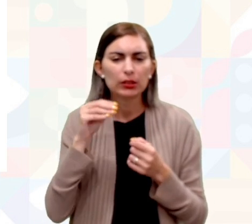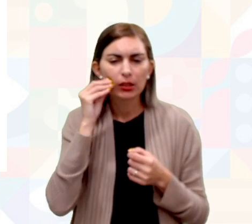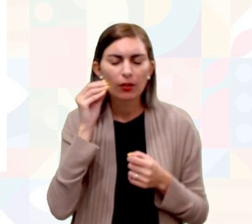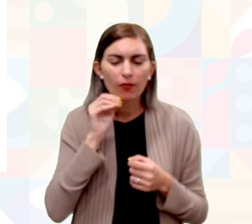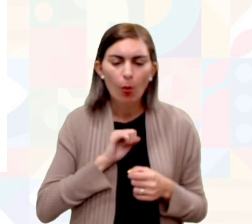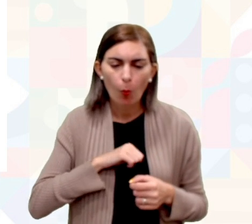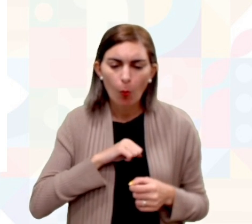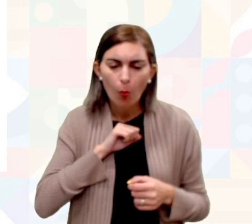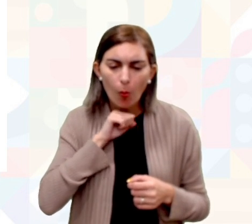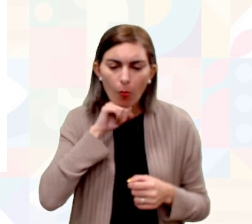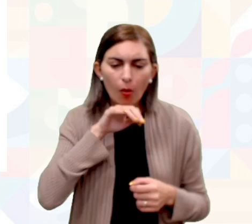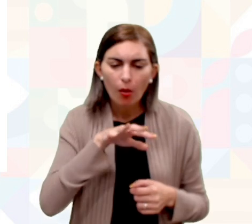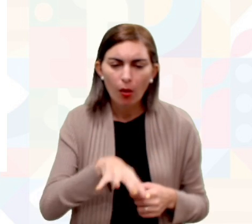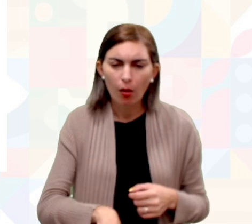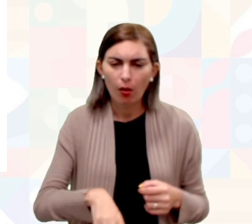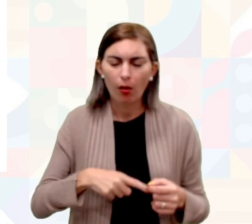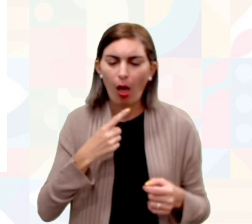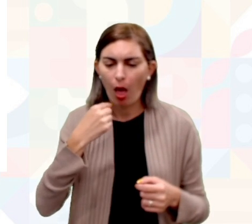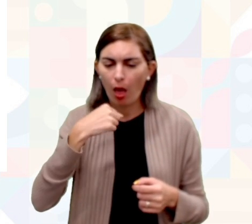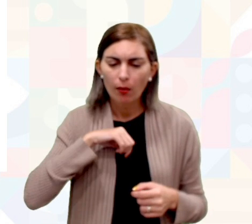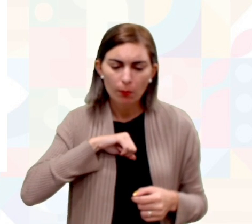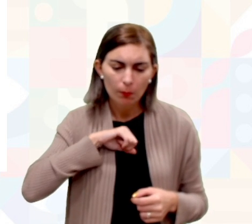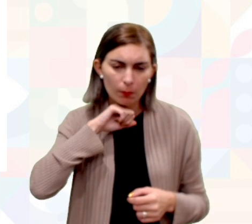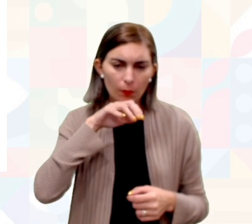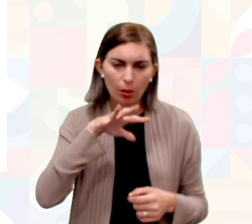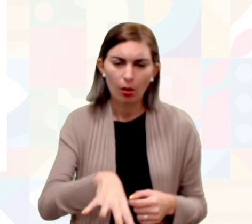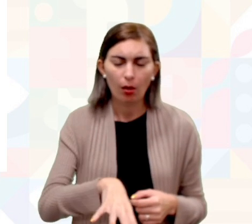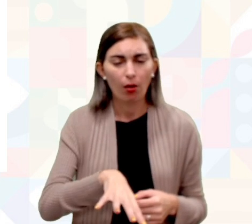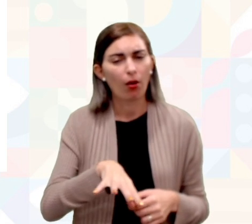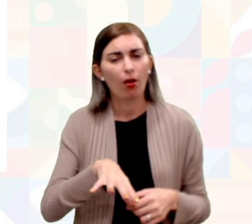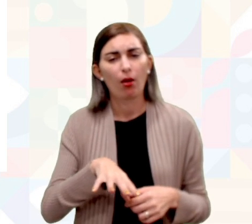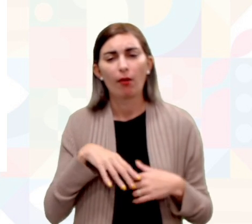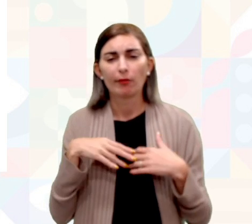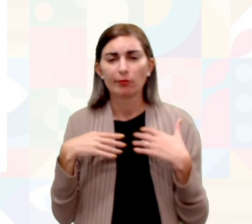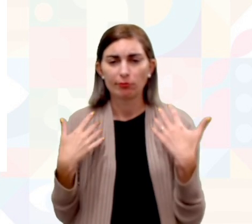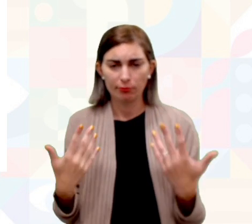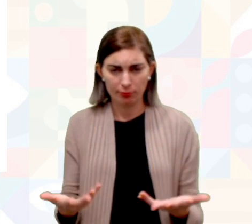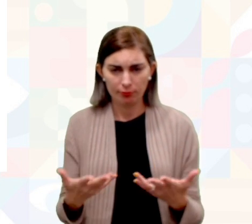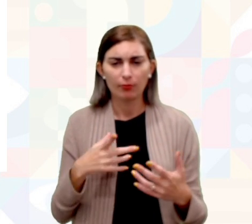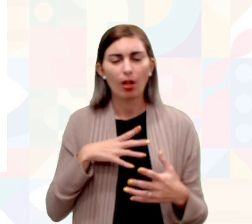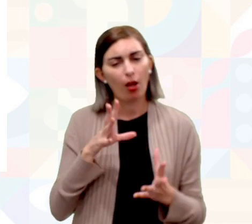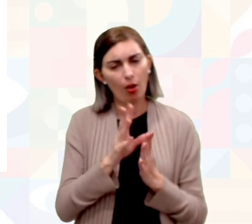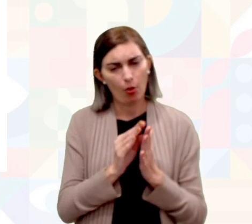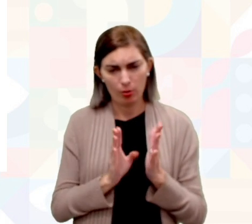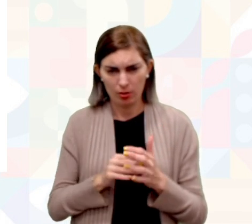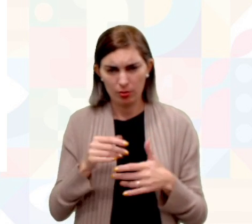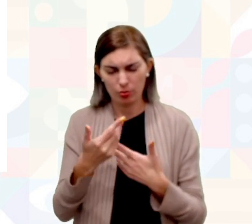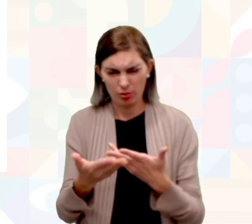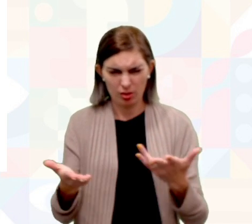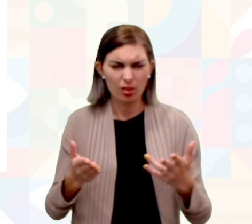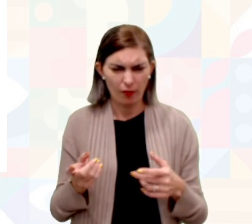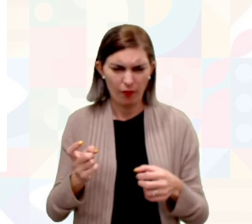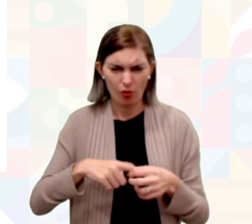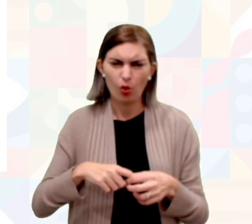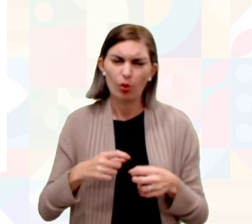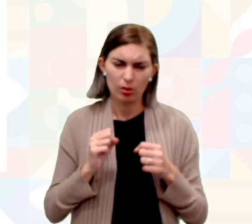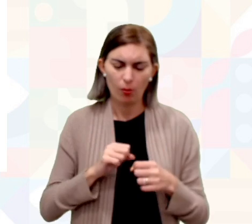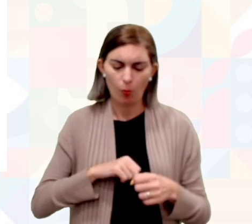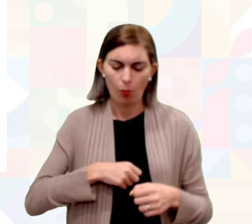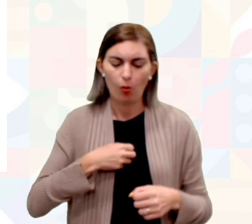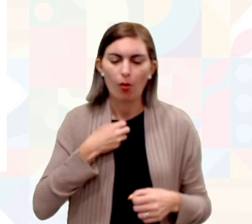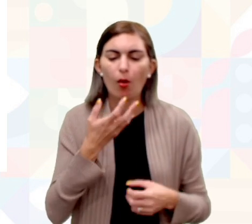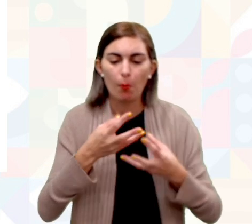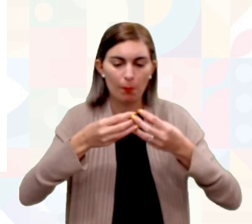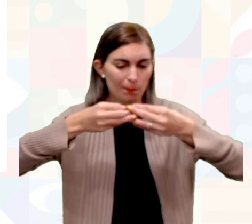seja expelido, né? Provoca vômito, por exemplo, tá? Então, esse conteúdo nessa volta, né, pode também